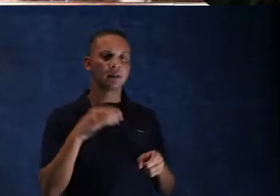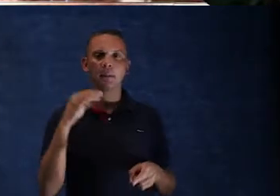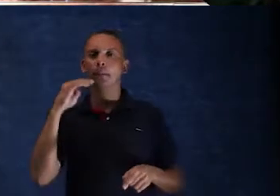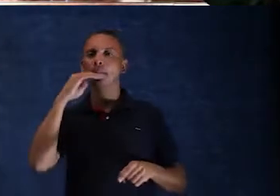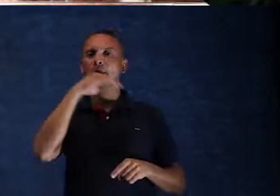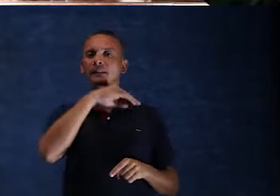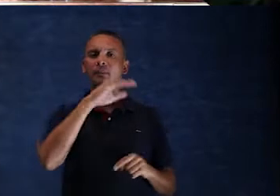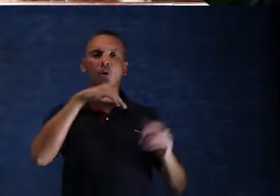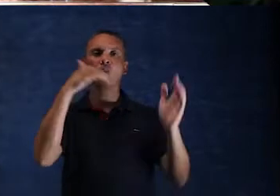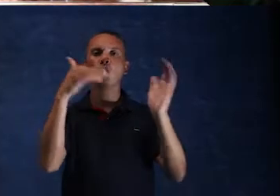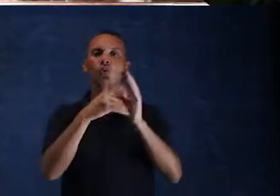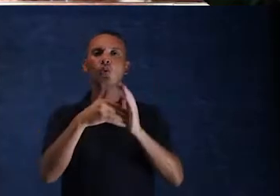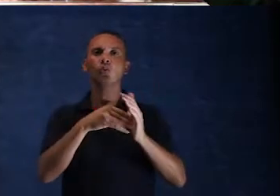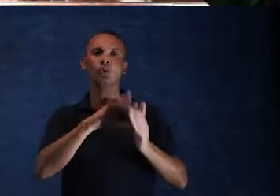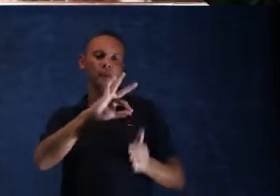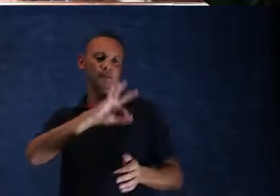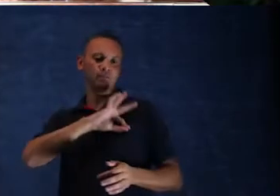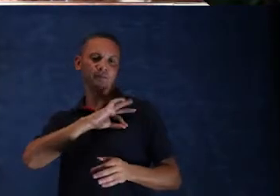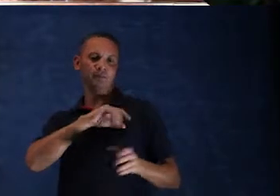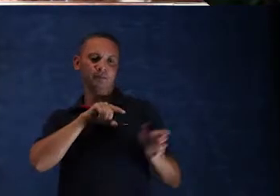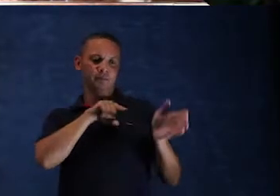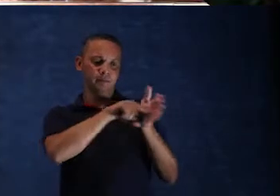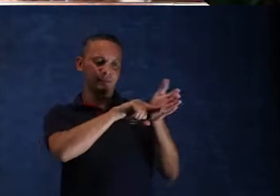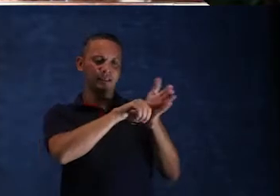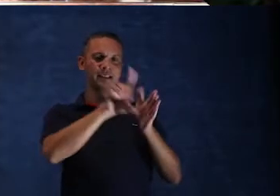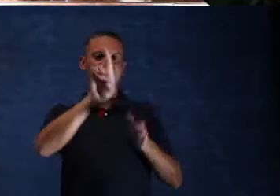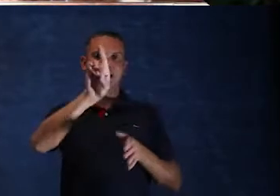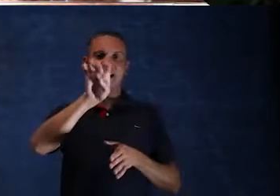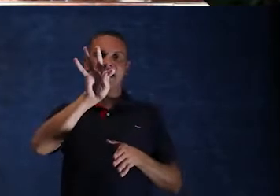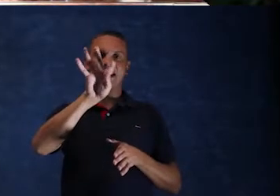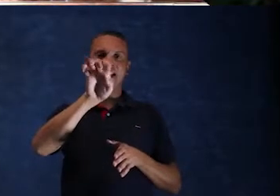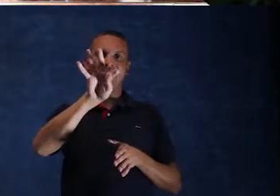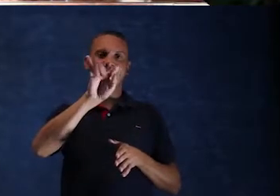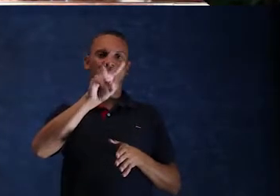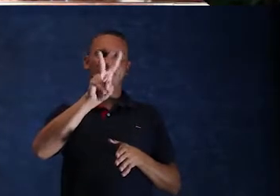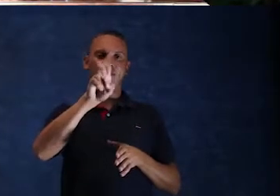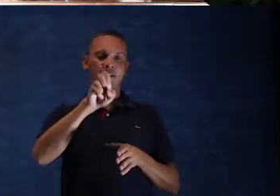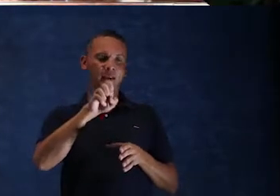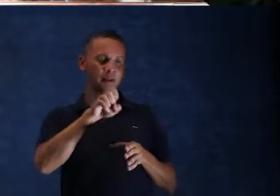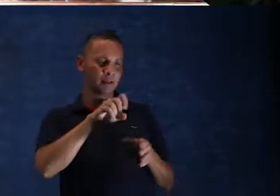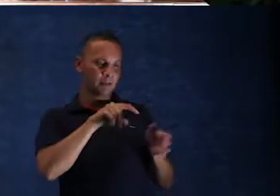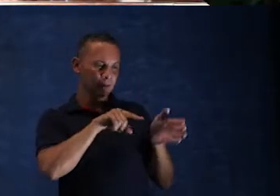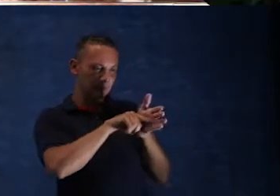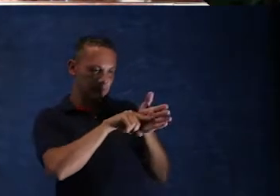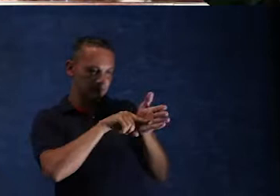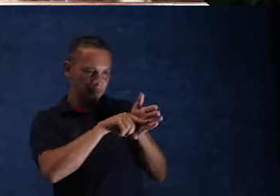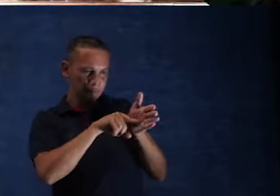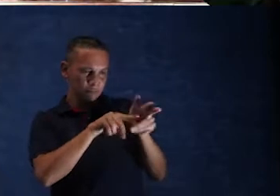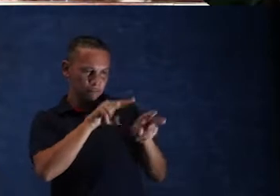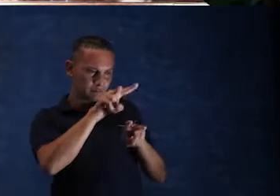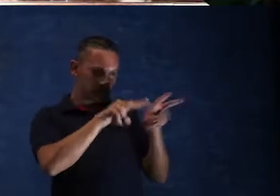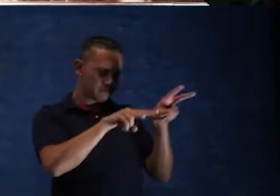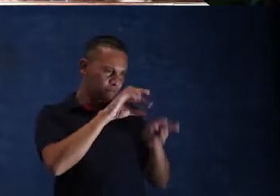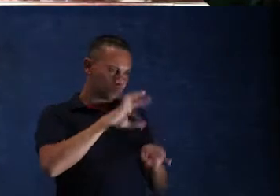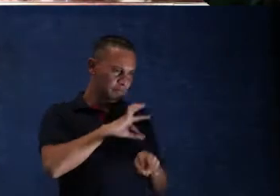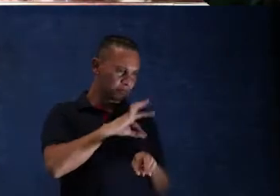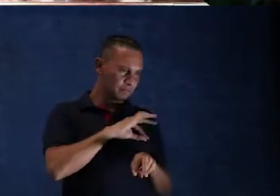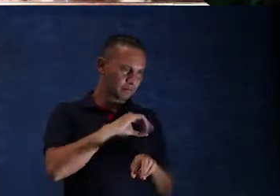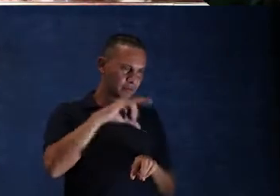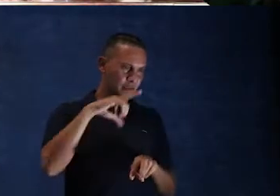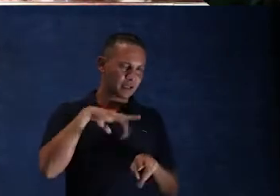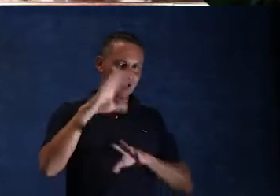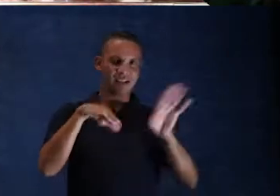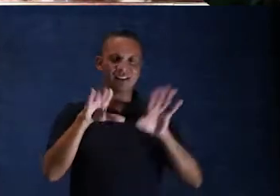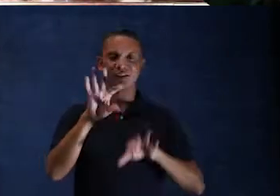que a maioria dos detetives, principalmente nas histórias nas séries, etc., eles têm um